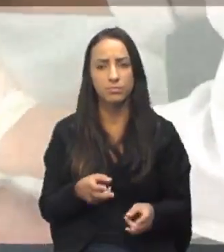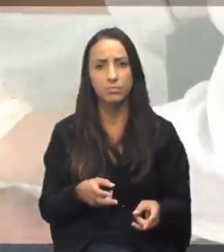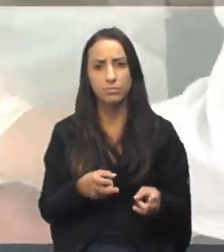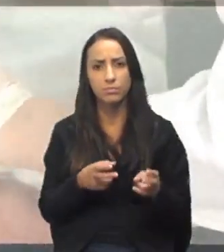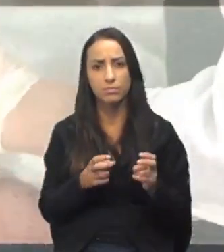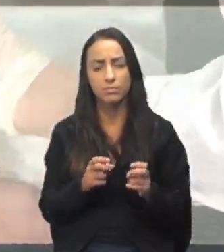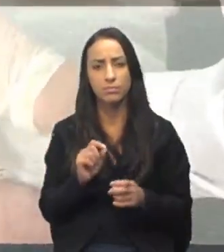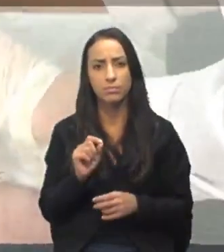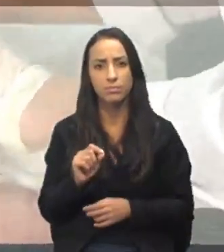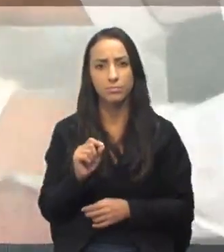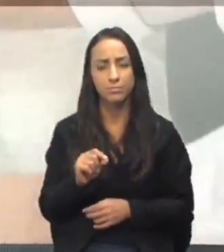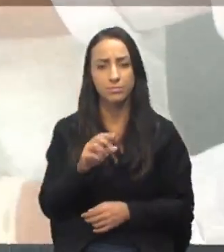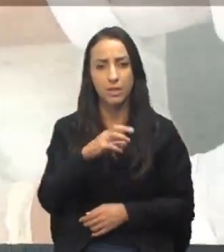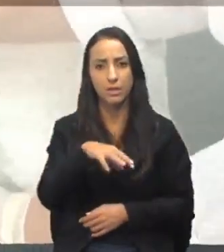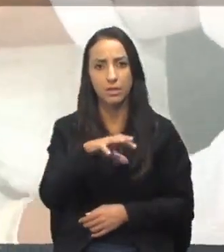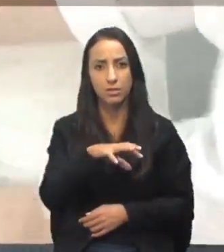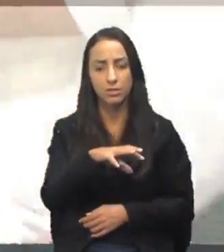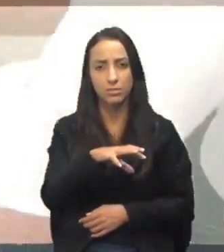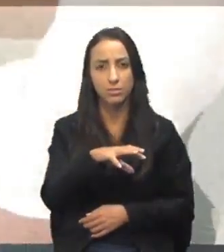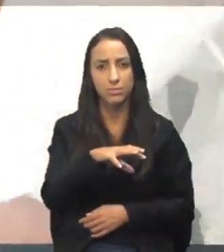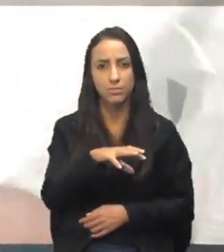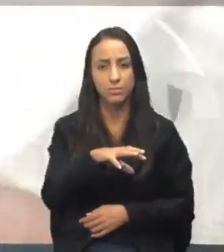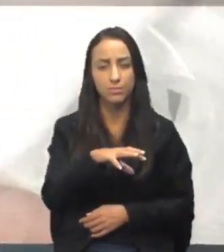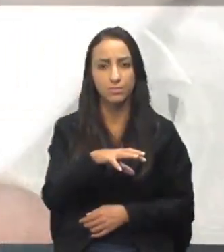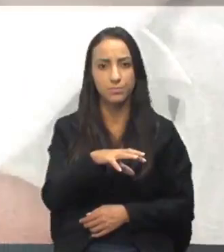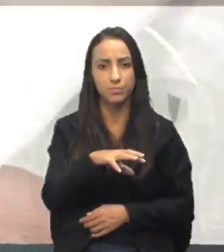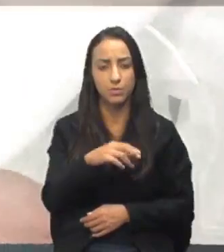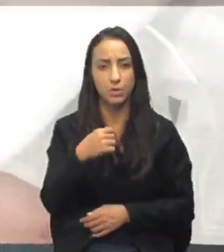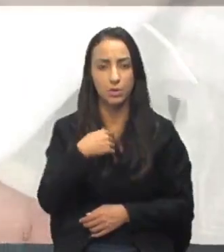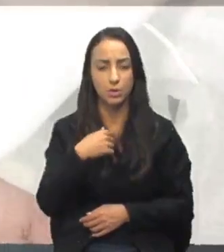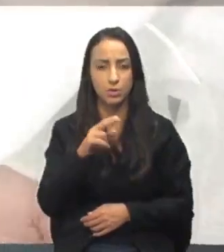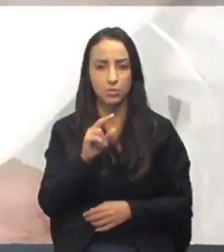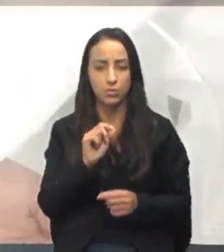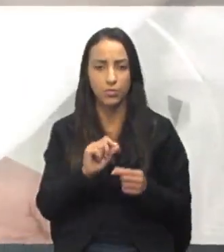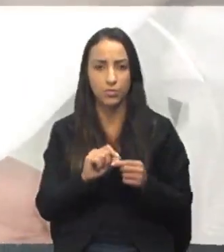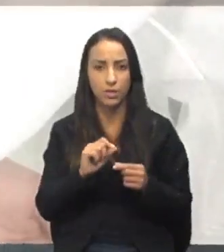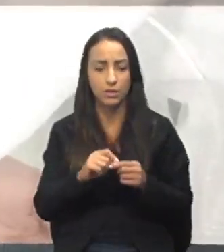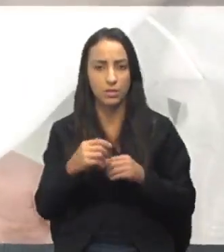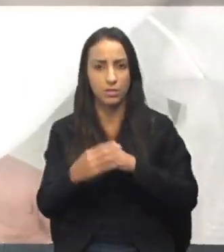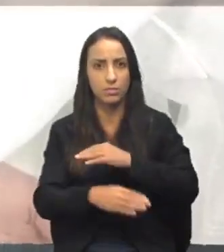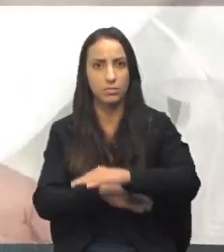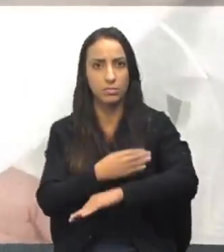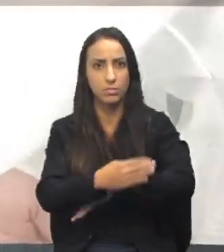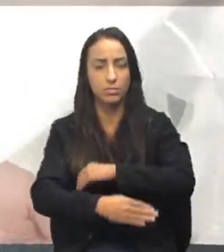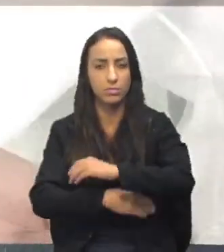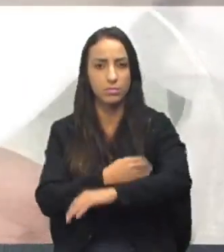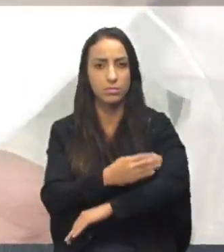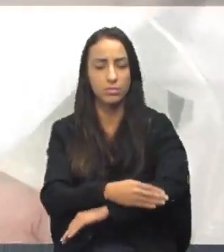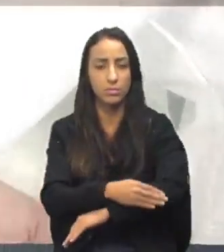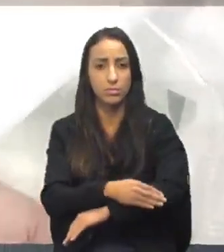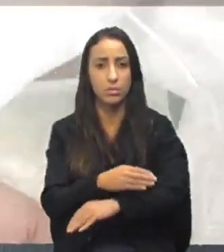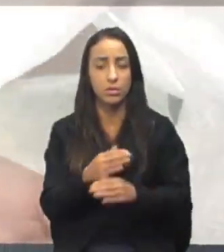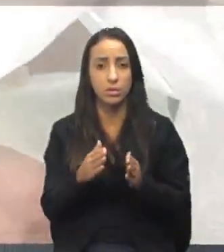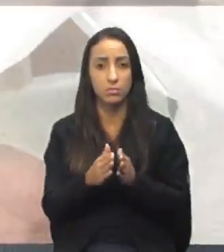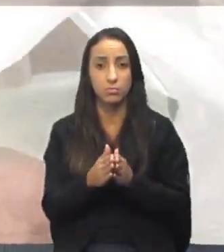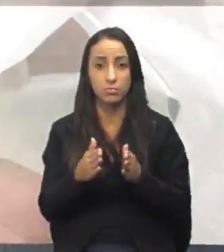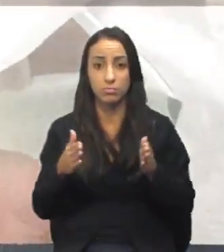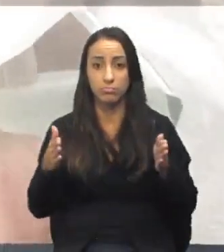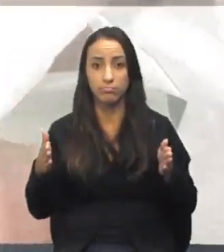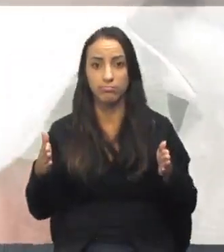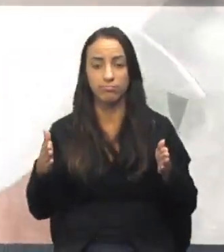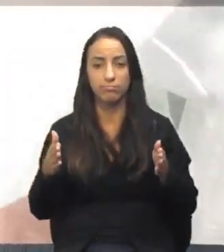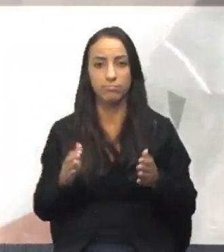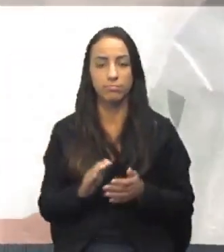Perceba que a região em que eu estou realizando essa bandagem, ela é muito mais extensa do que a